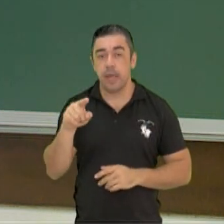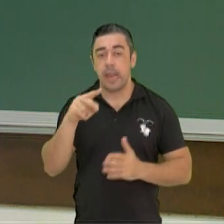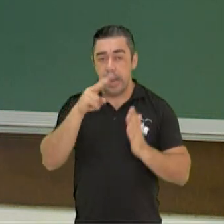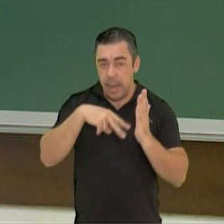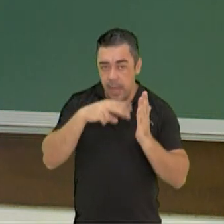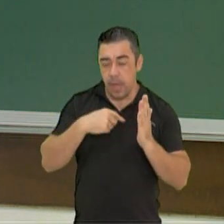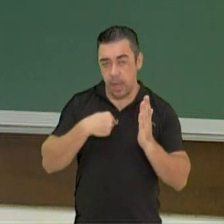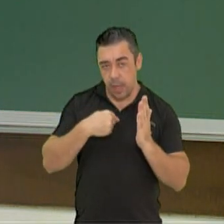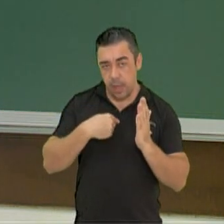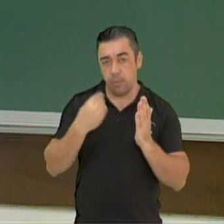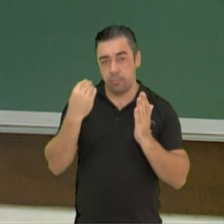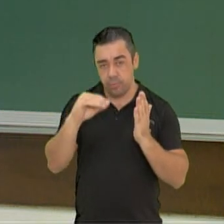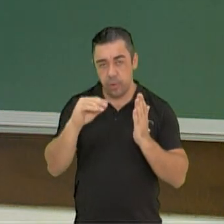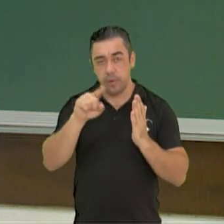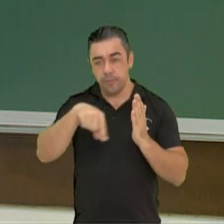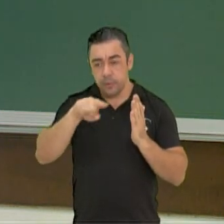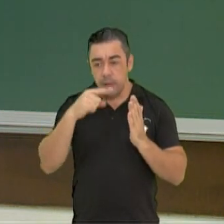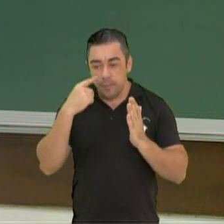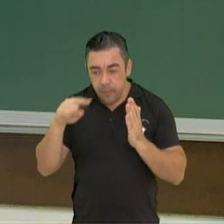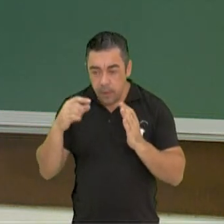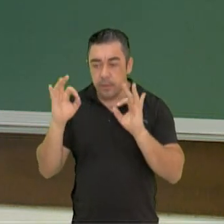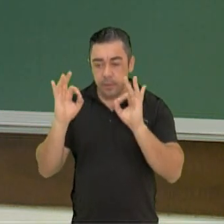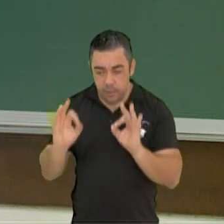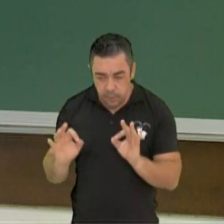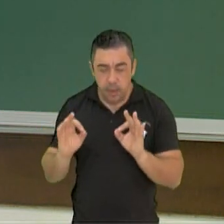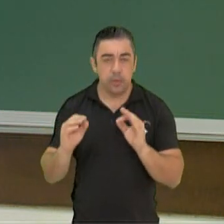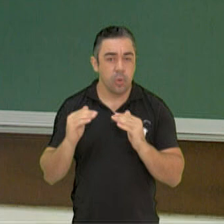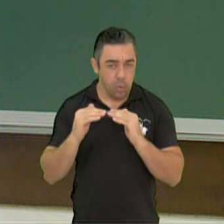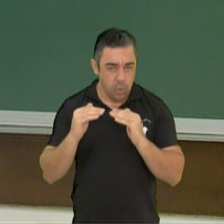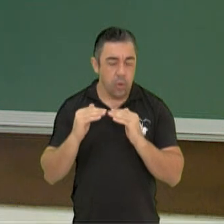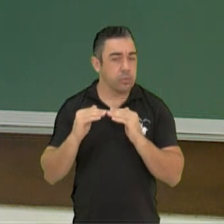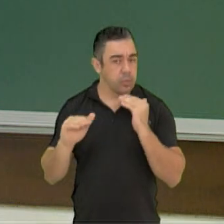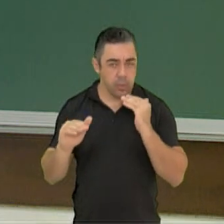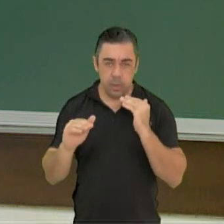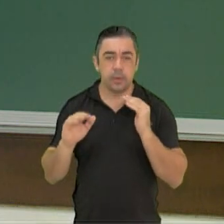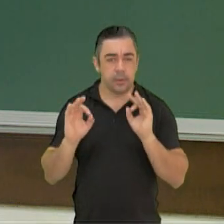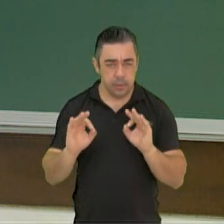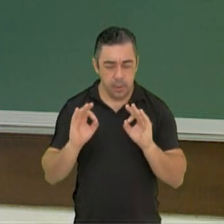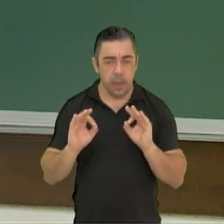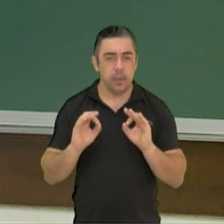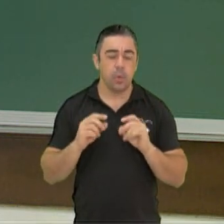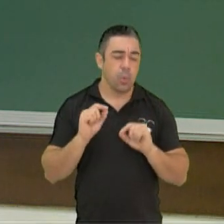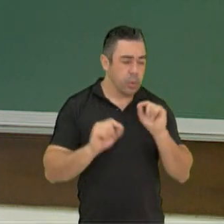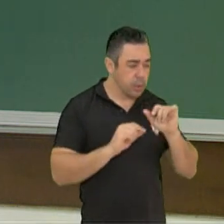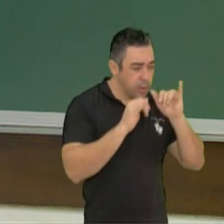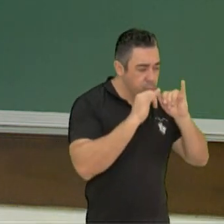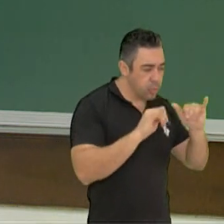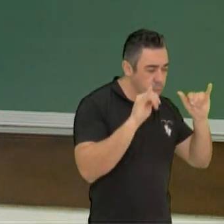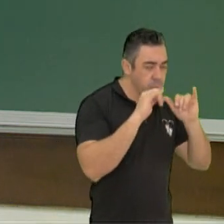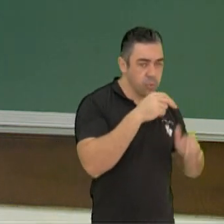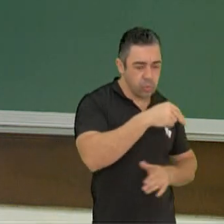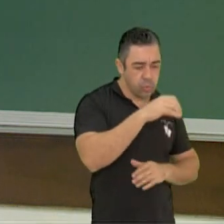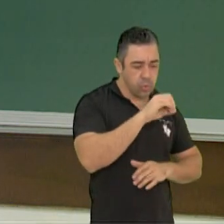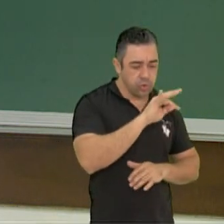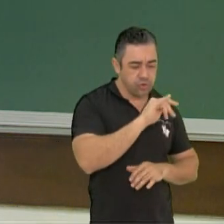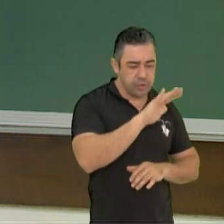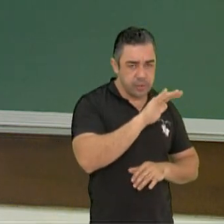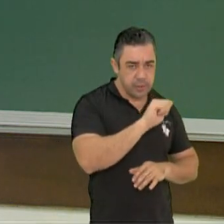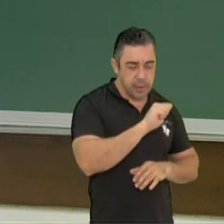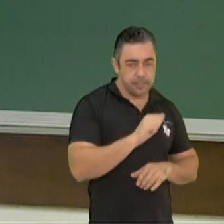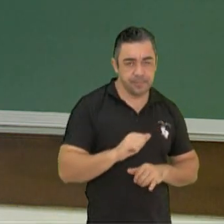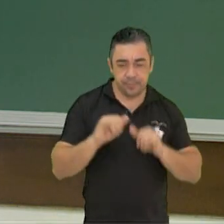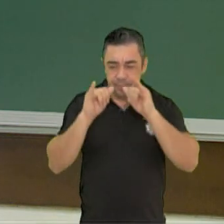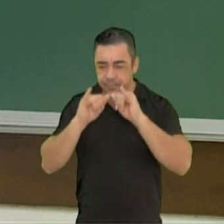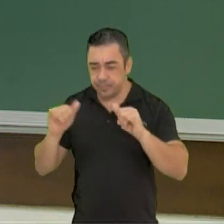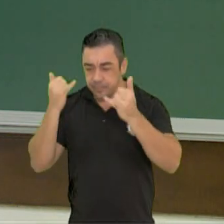lidinha no que eu coloquei e verifica de você se está dentro do padrão ali da notícia, da reportagem, da charge, veja se não tem